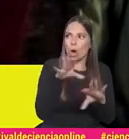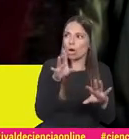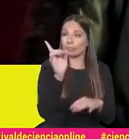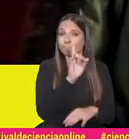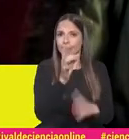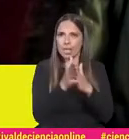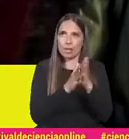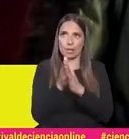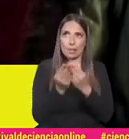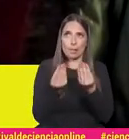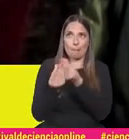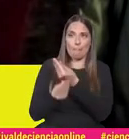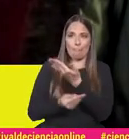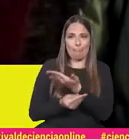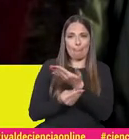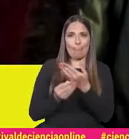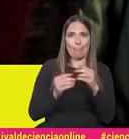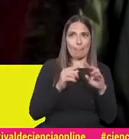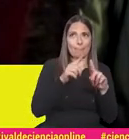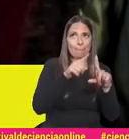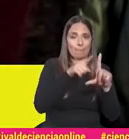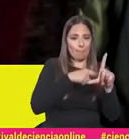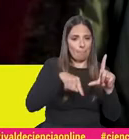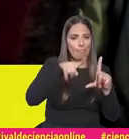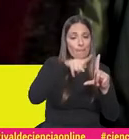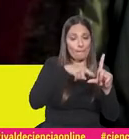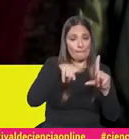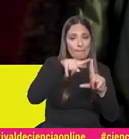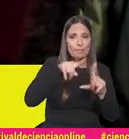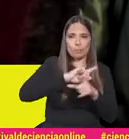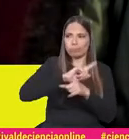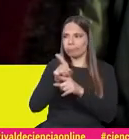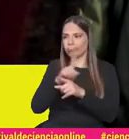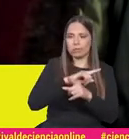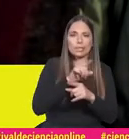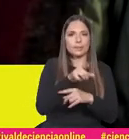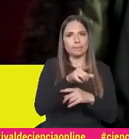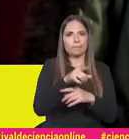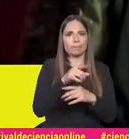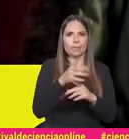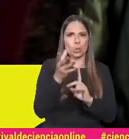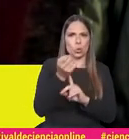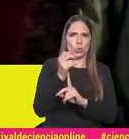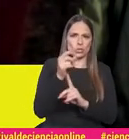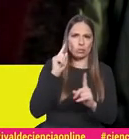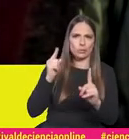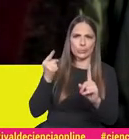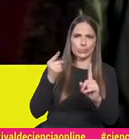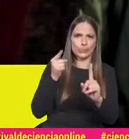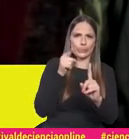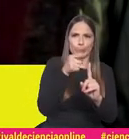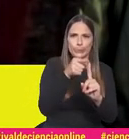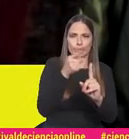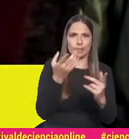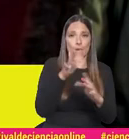utilizaram estes instrumentos de navegação, o quadrante e o astrolábio. Fixando a latitude, conseguiam assim chegar aonde